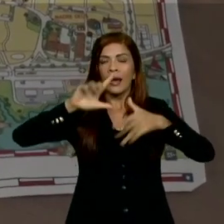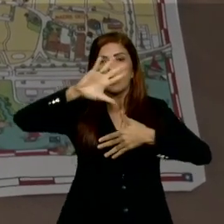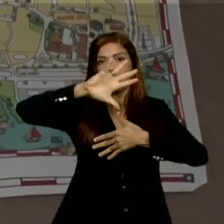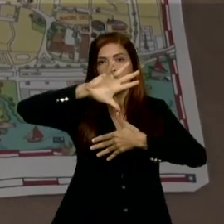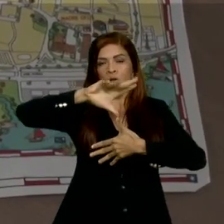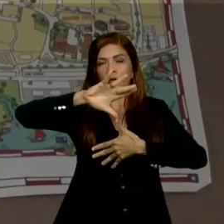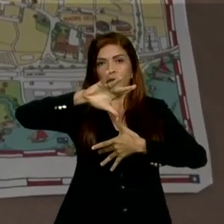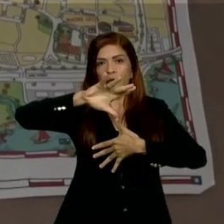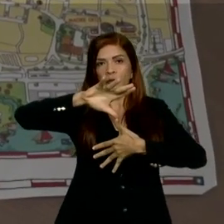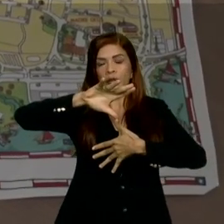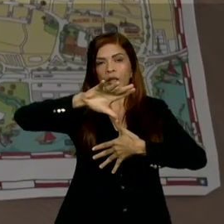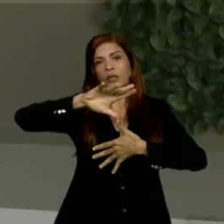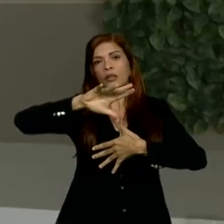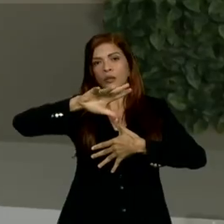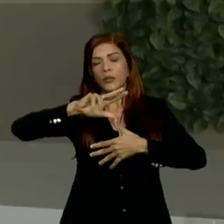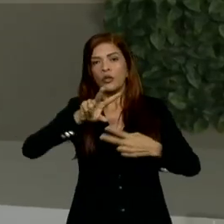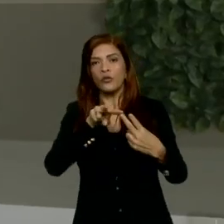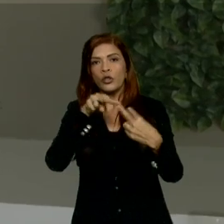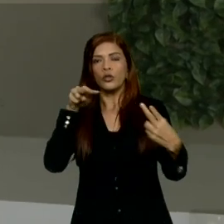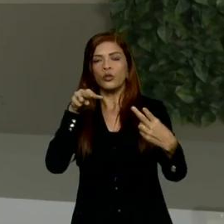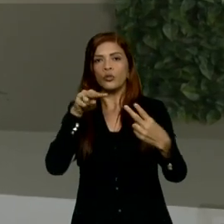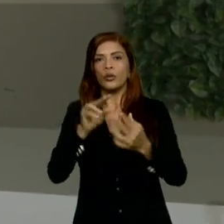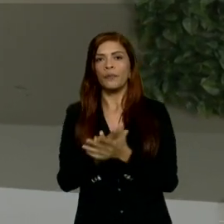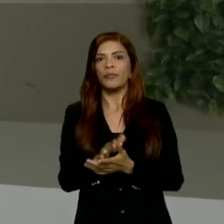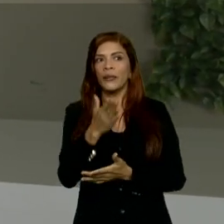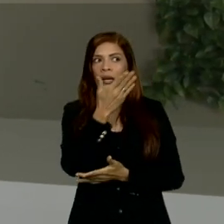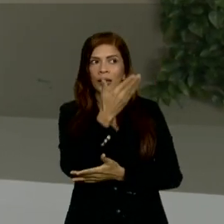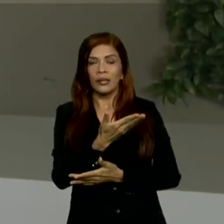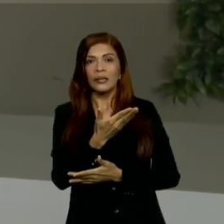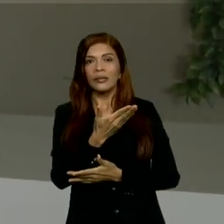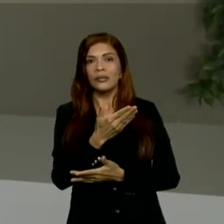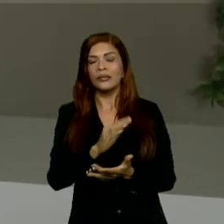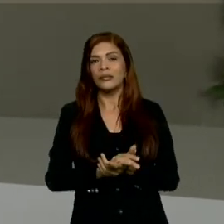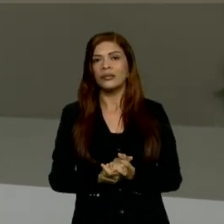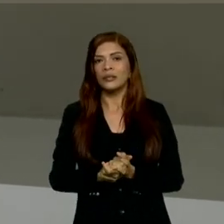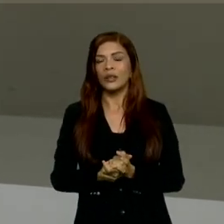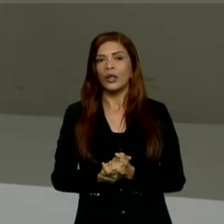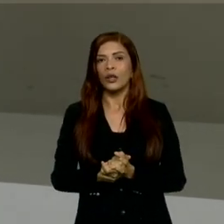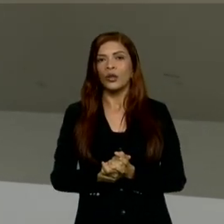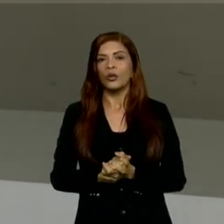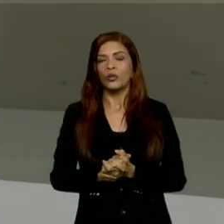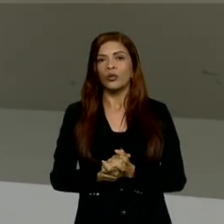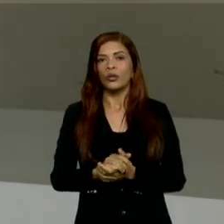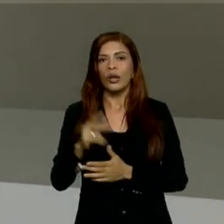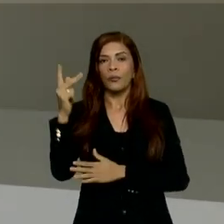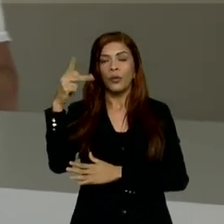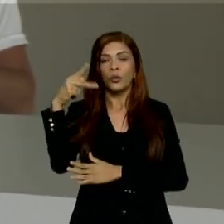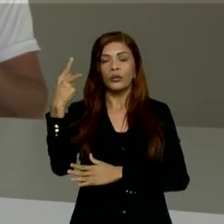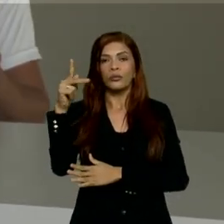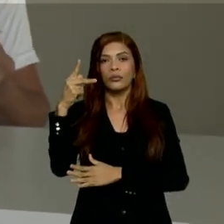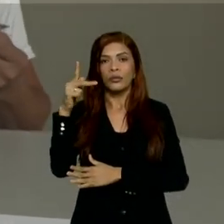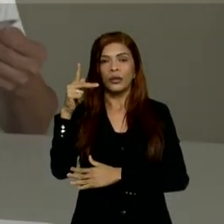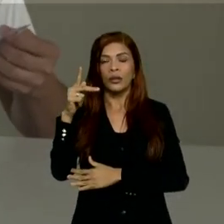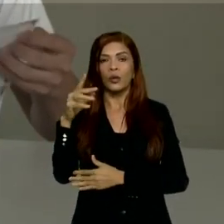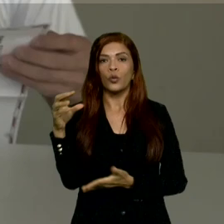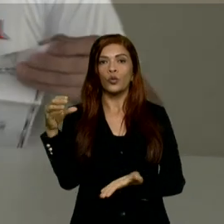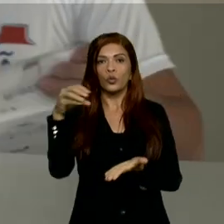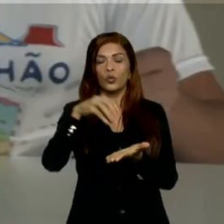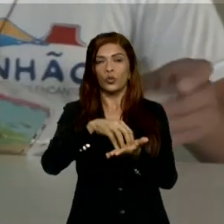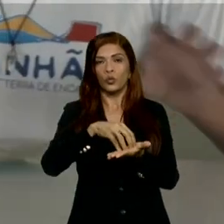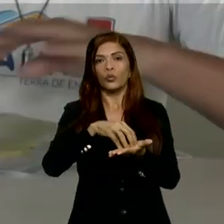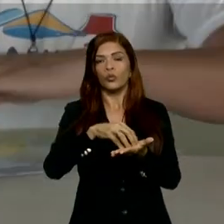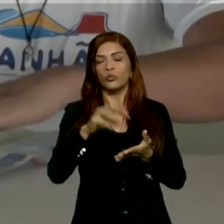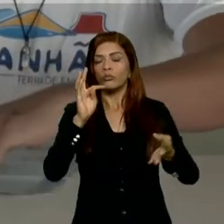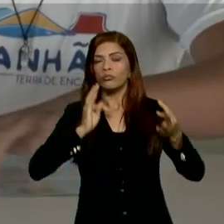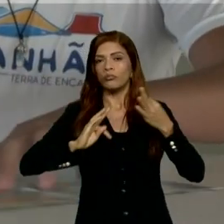folhetos e guias turísticos este agente de informação do cate do Espigão Costeiro da Ponta da Areia um dos pontos turísticos da